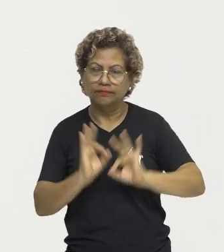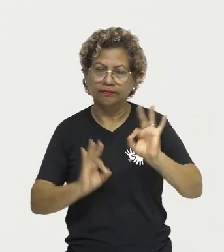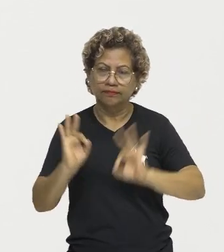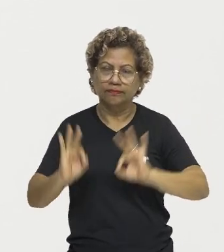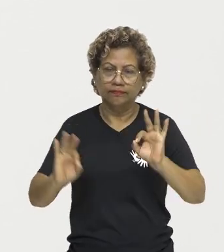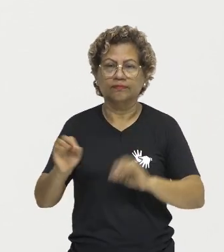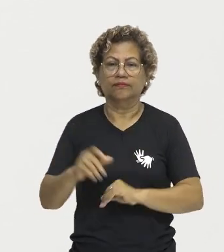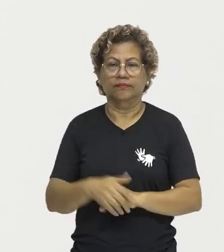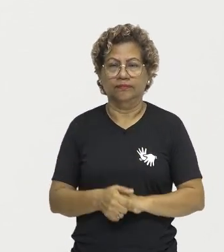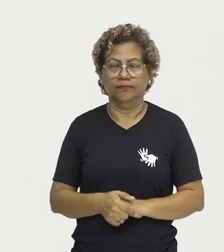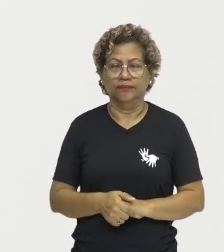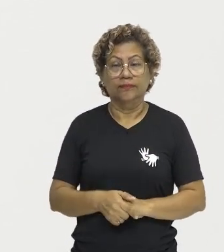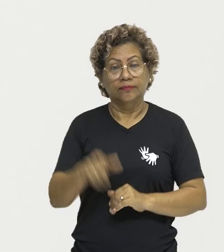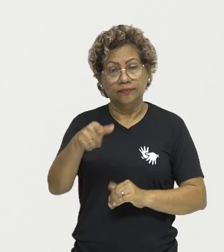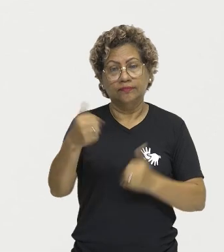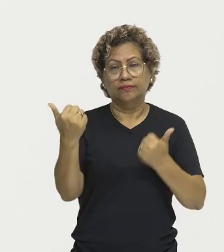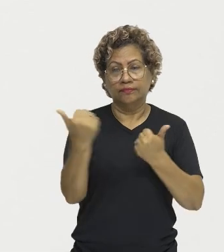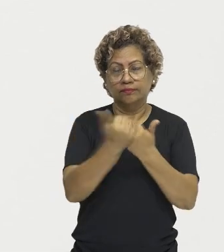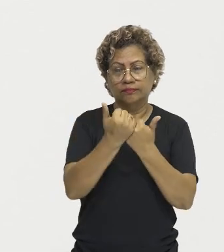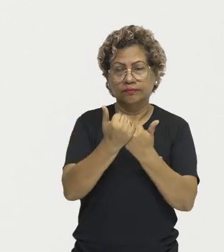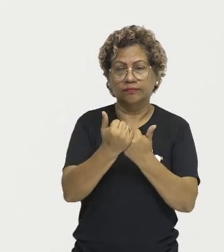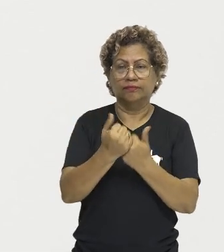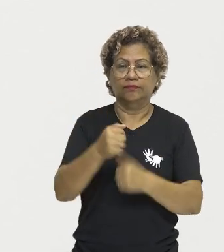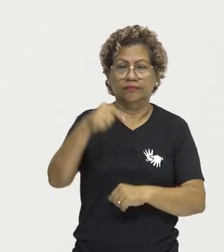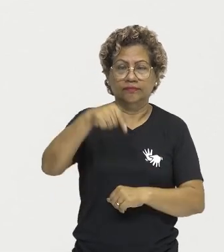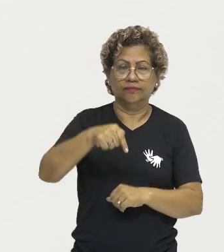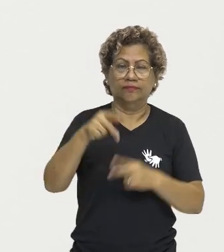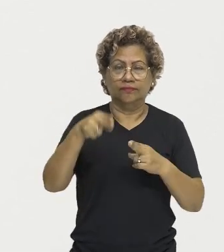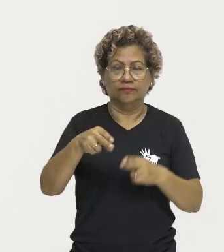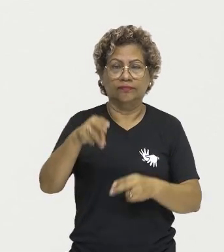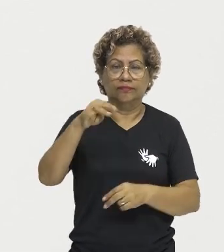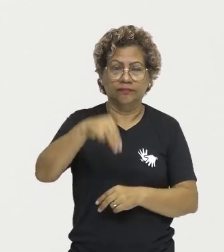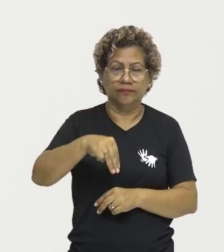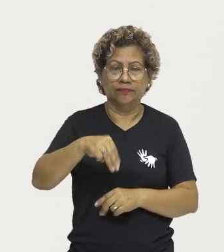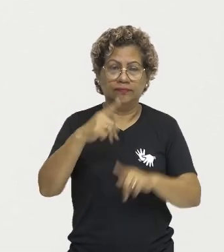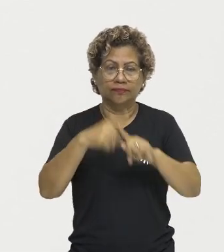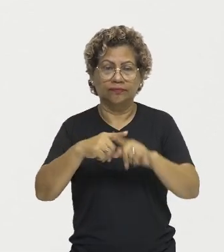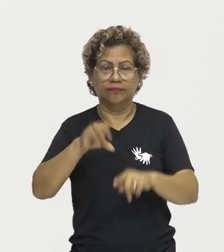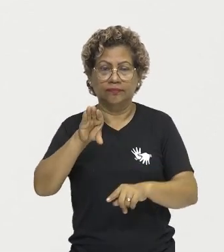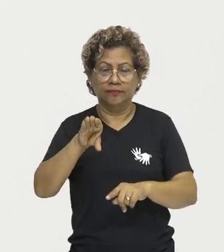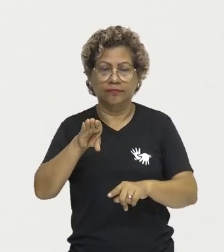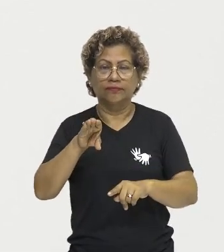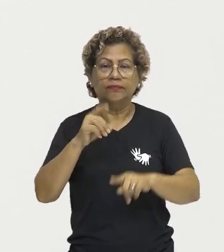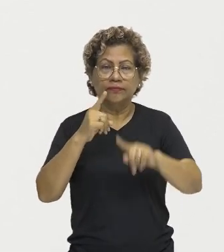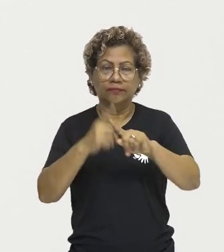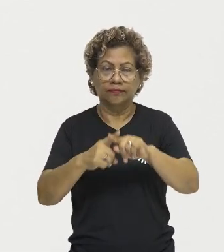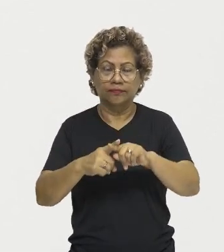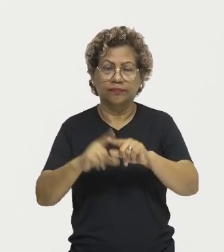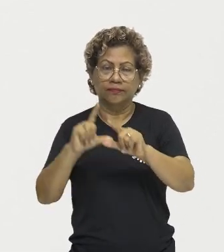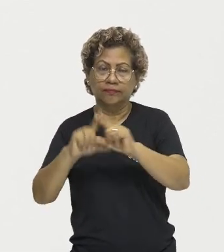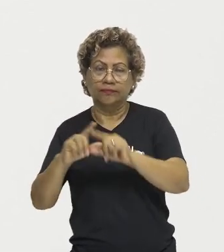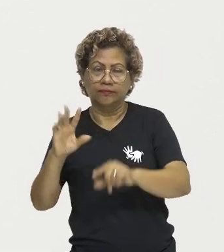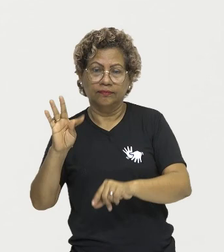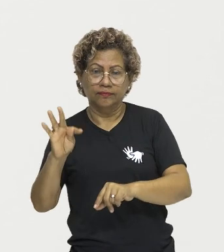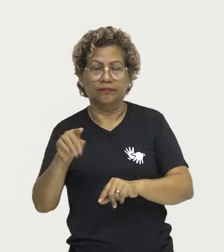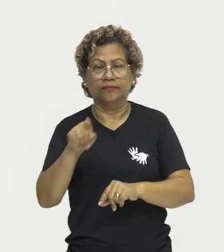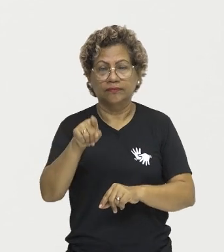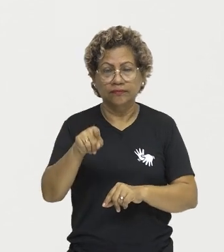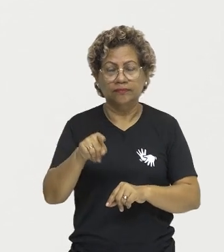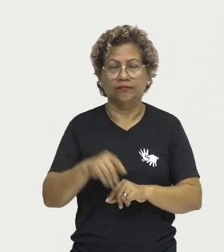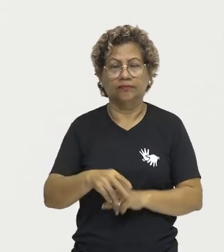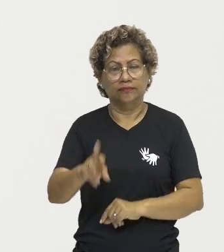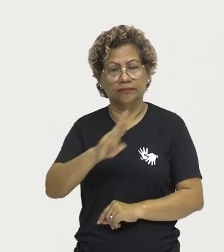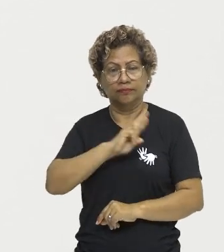específico, 0,24, vezes 36 menos 20. Multiplicando tudo,